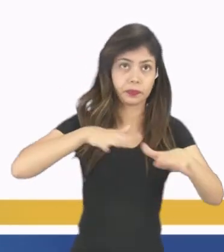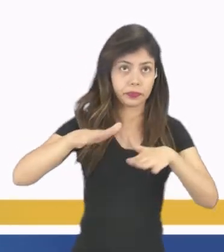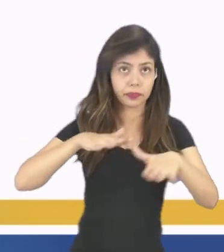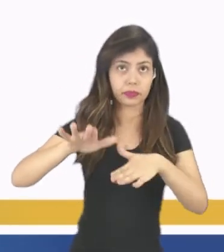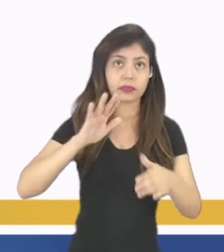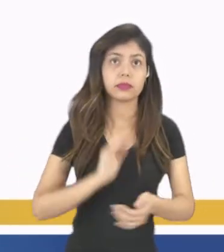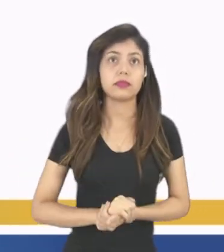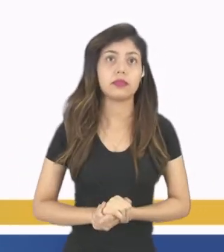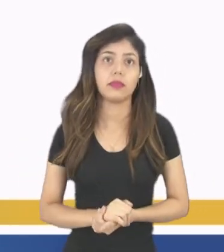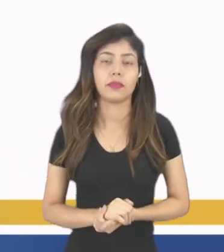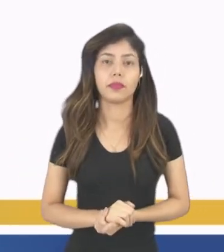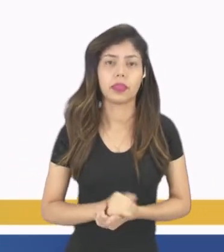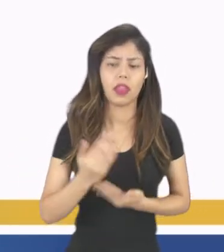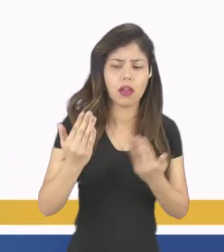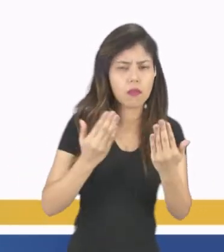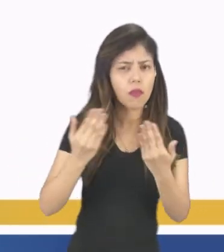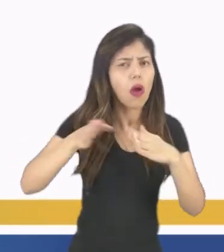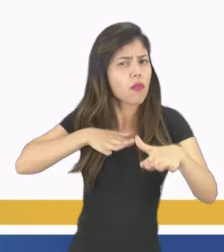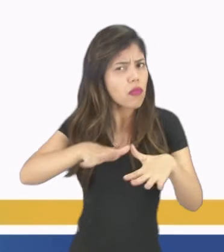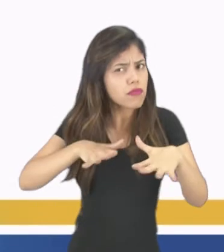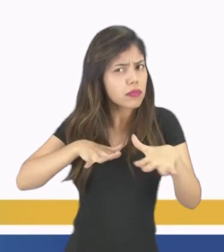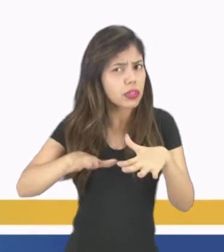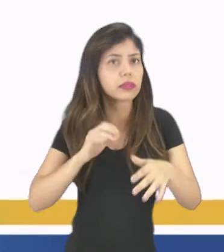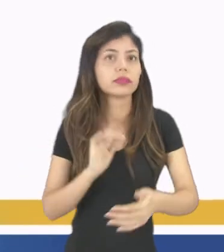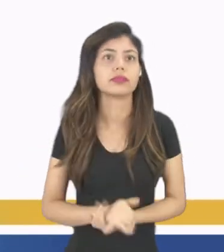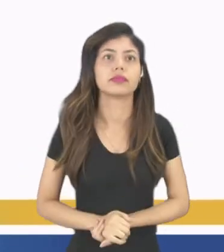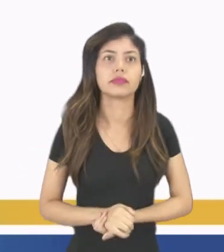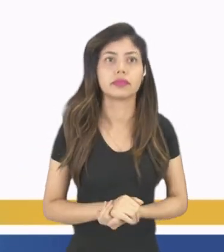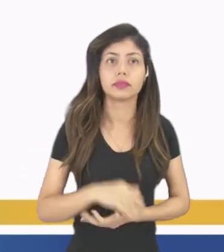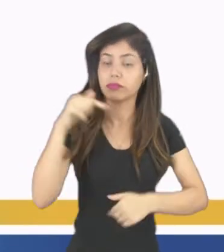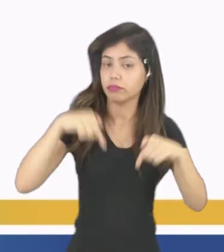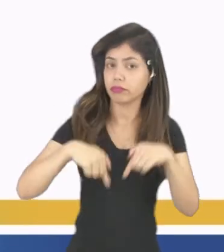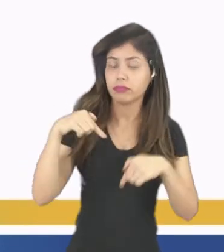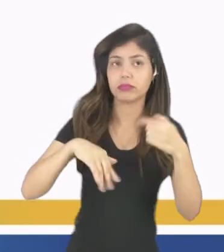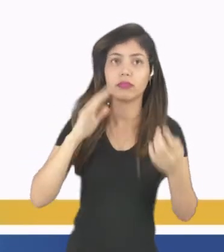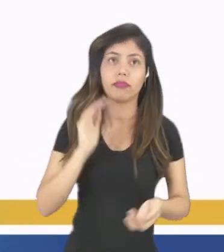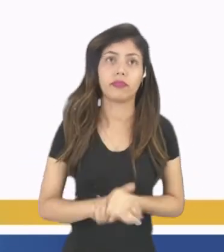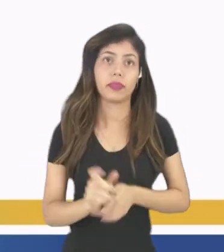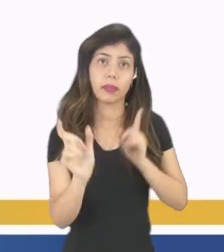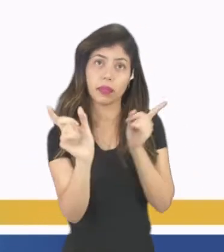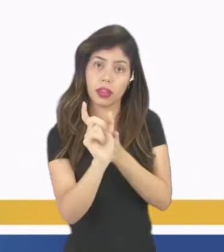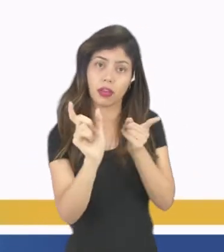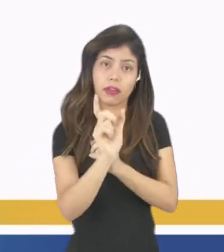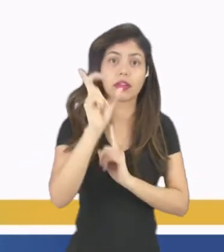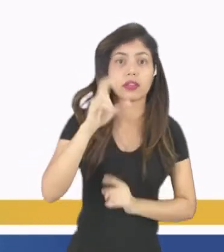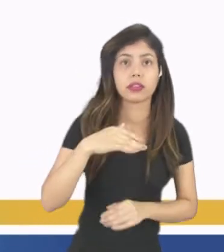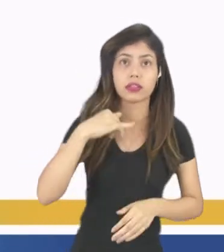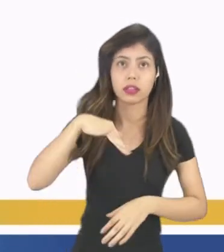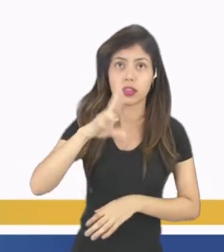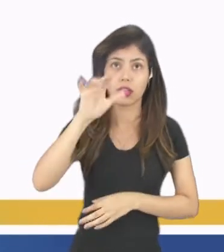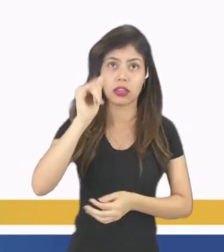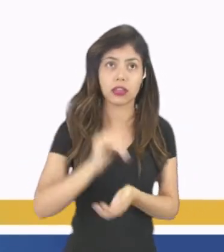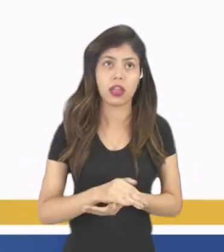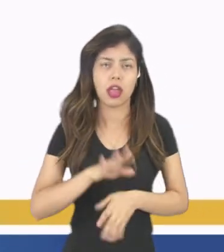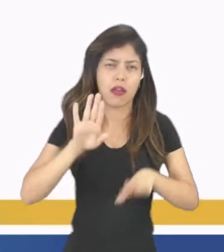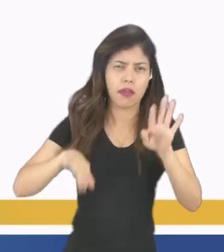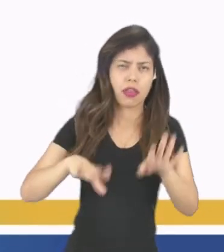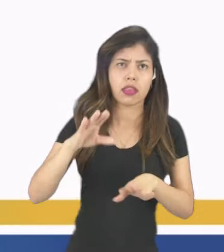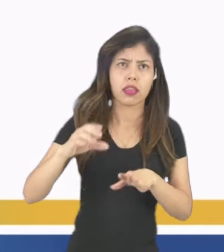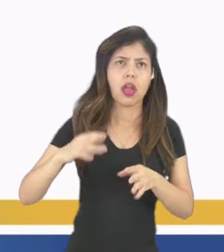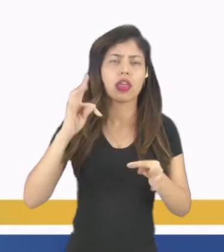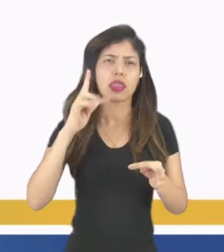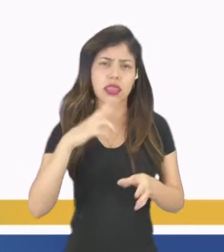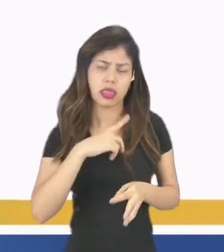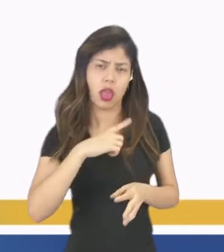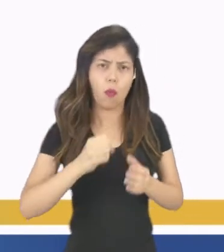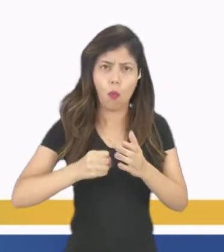a energia associada ao movimento. Em química, a palavra cinética refere-se à variação da